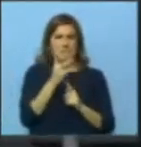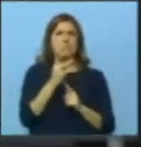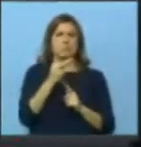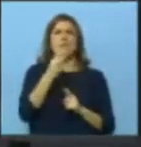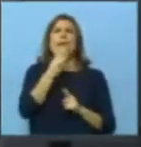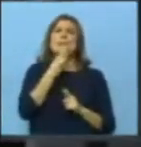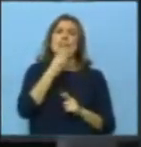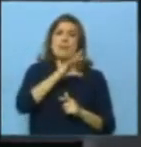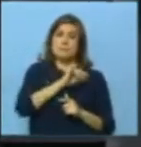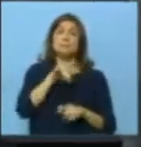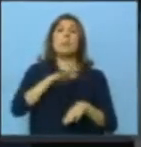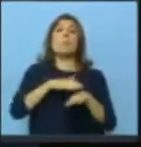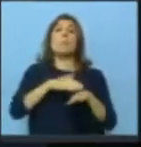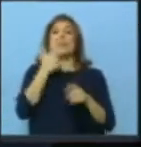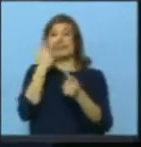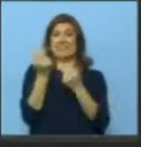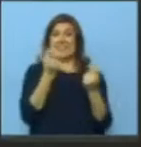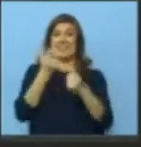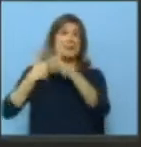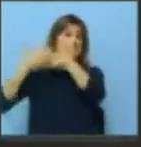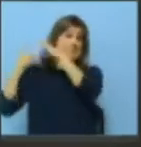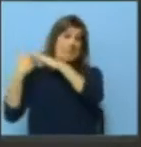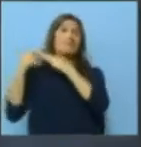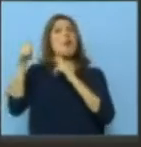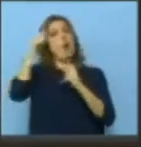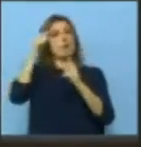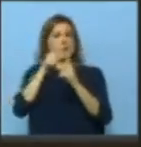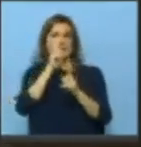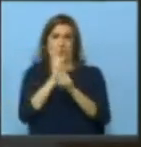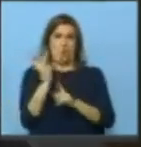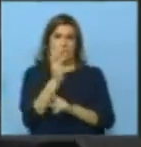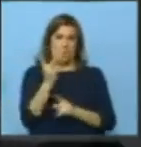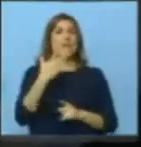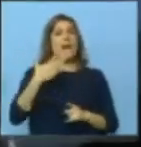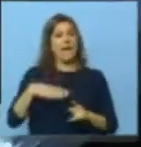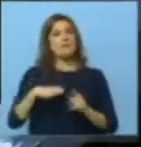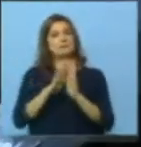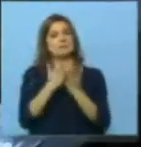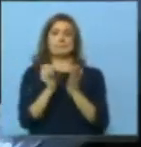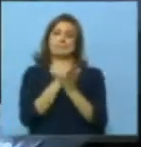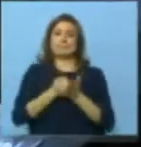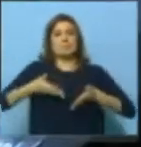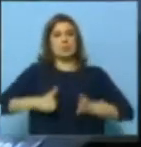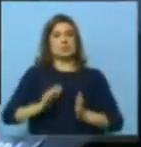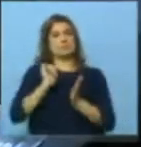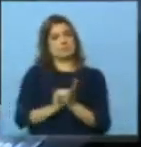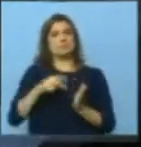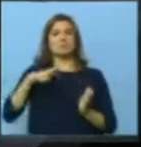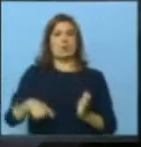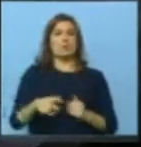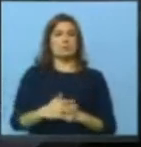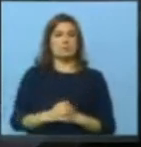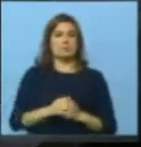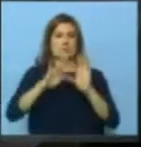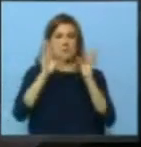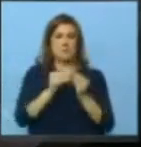Israel, por causa de um passado semelhante, têm um objetivo comum: obter a nacionalidade portuguesa. Ao todo temos 600